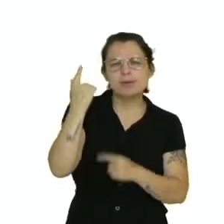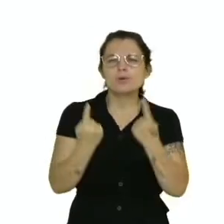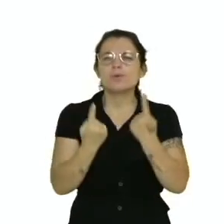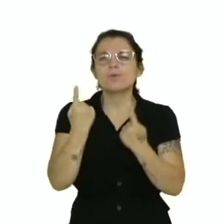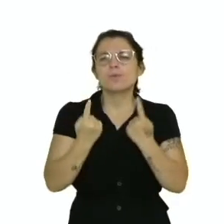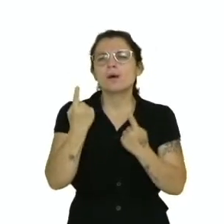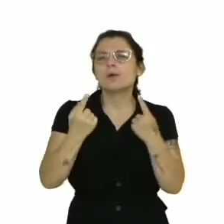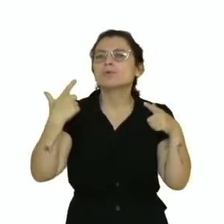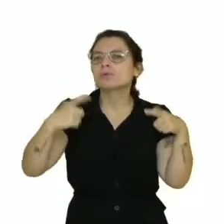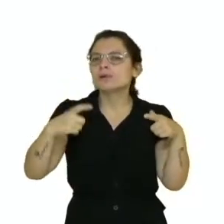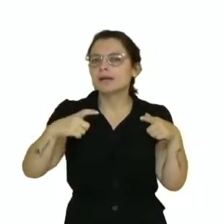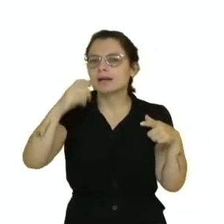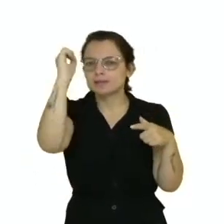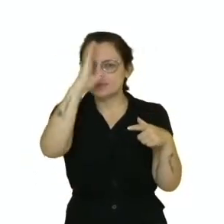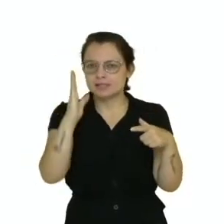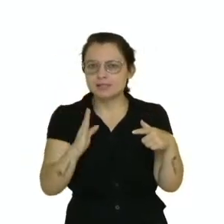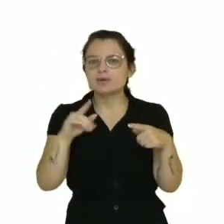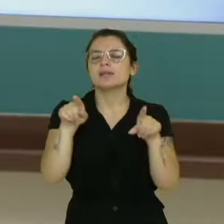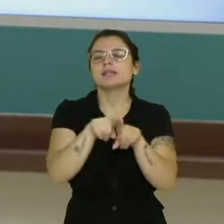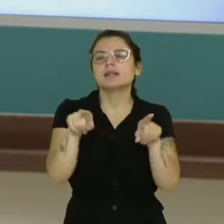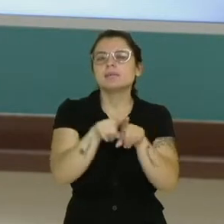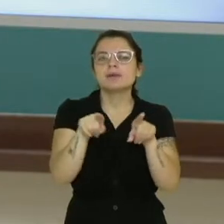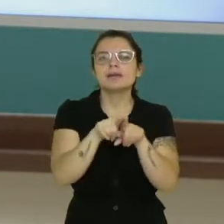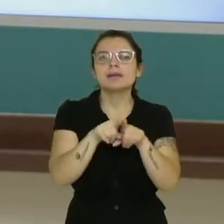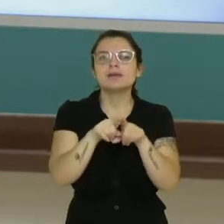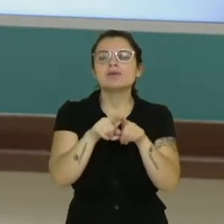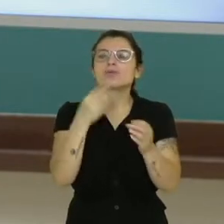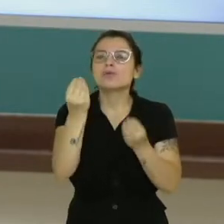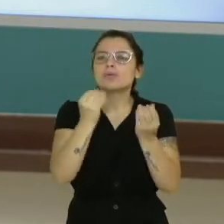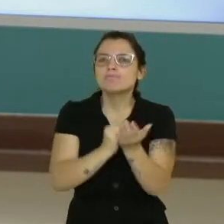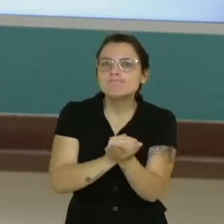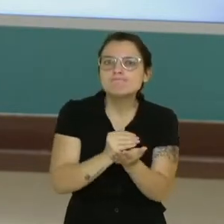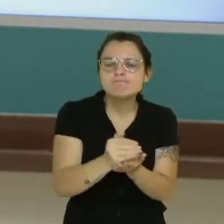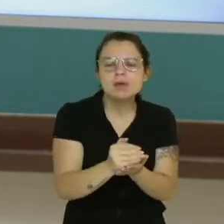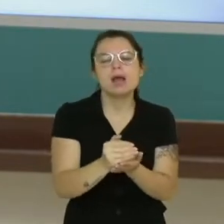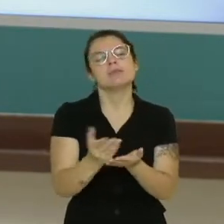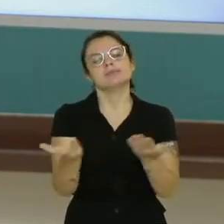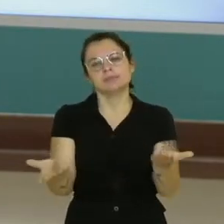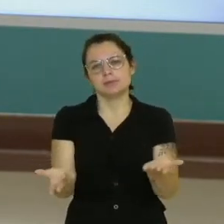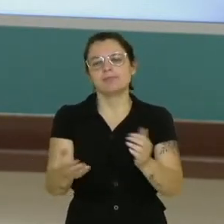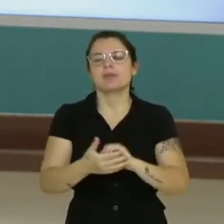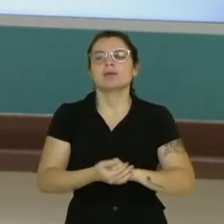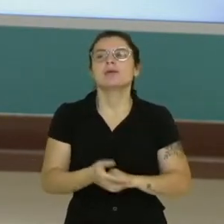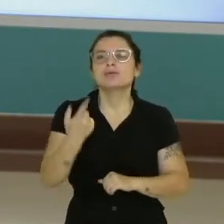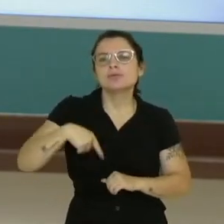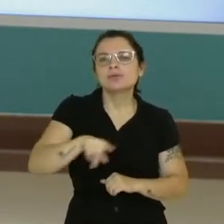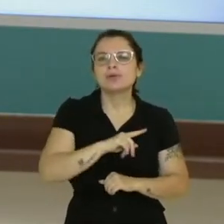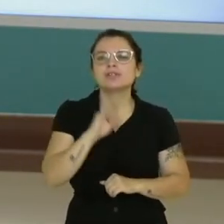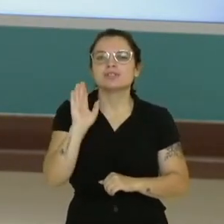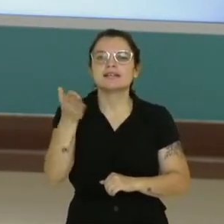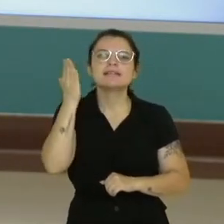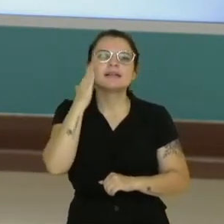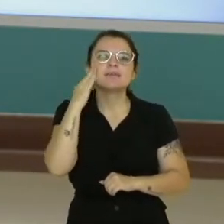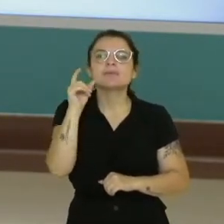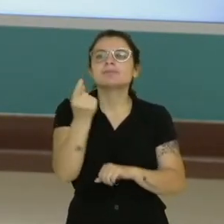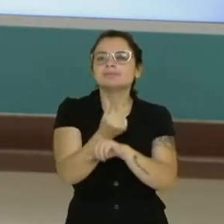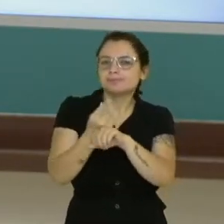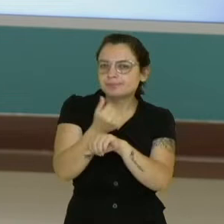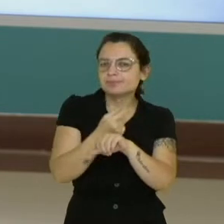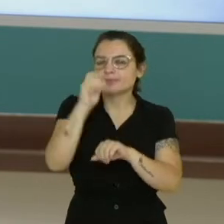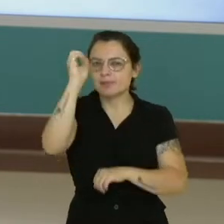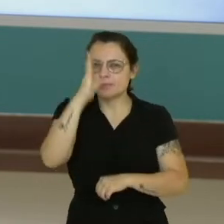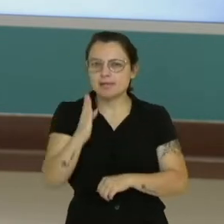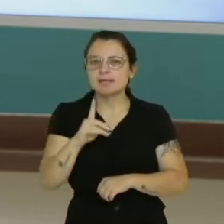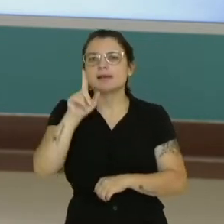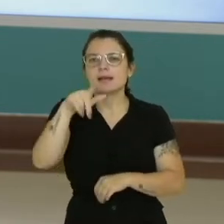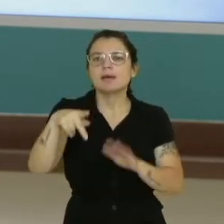impulso uma industrialização brasileira? Vamos lembrar aqui que o Brasil sempre foi uma economia bastante rural, desde os períodos coloniais, em que nós começamos com a exploração